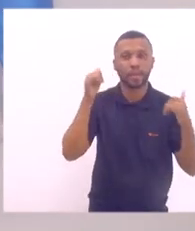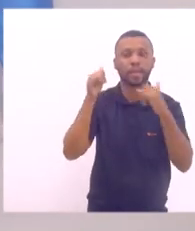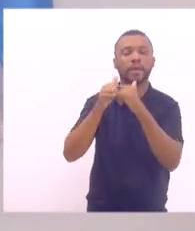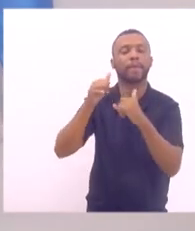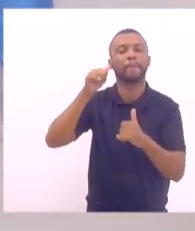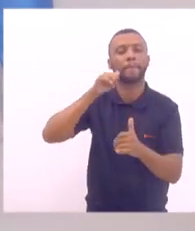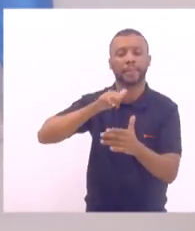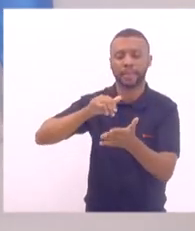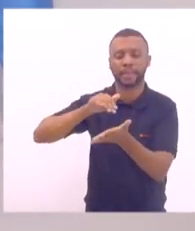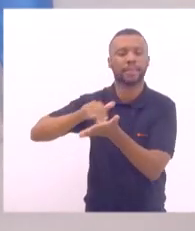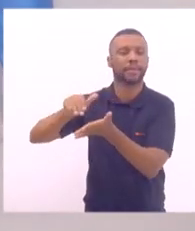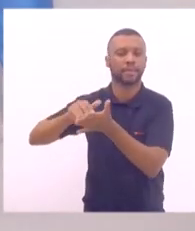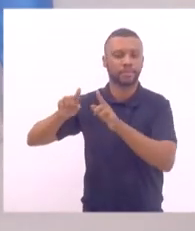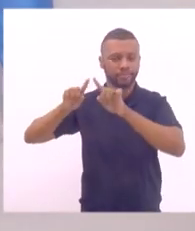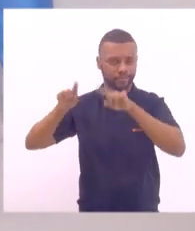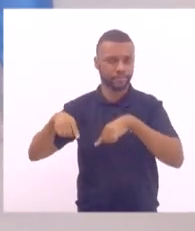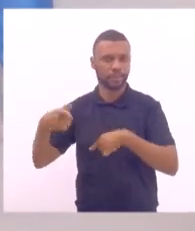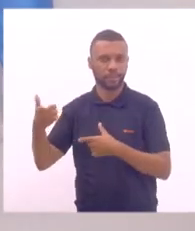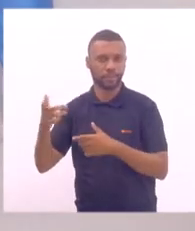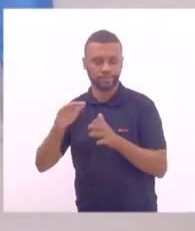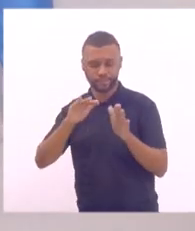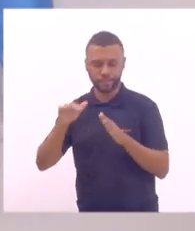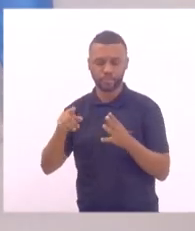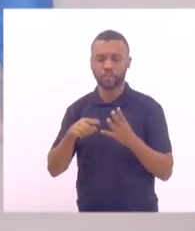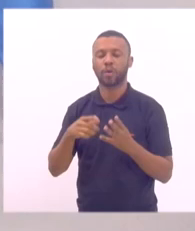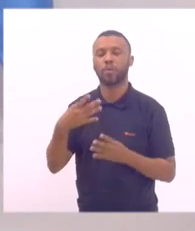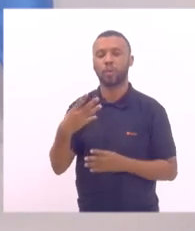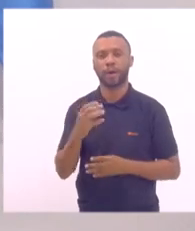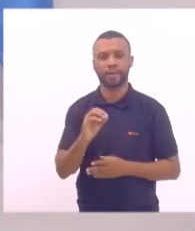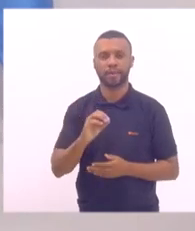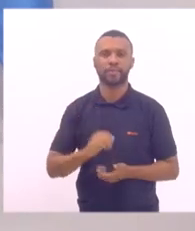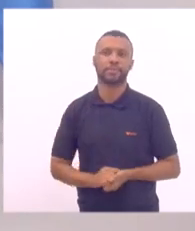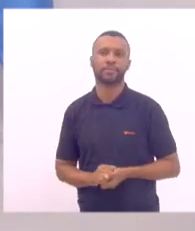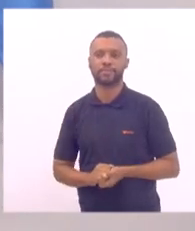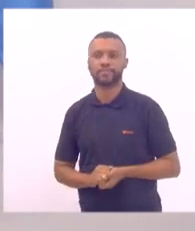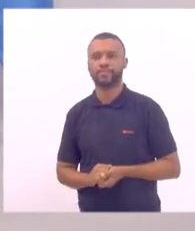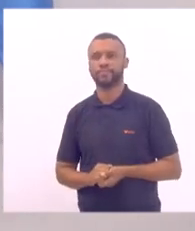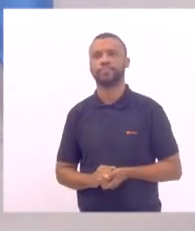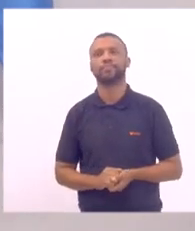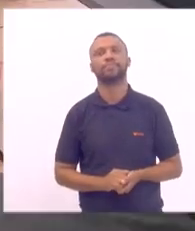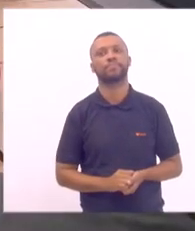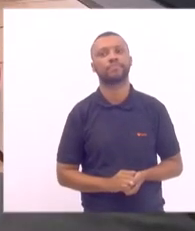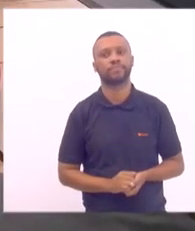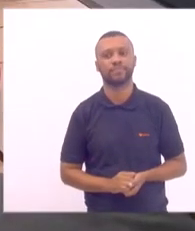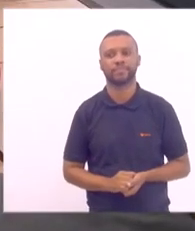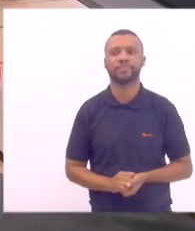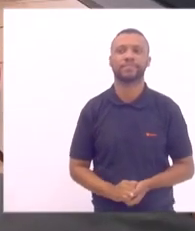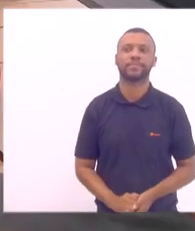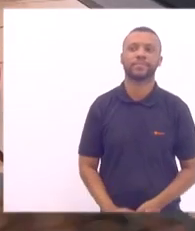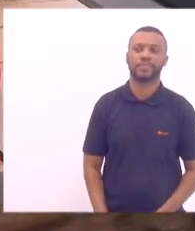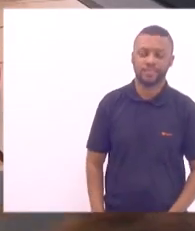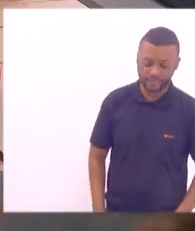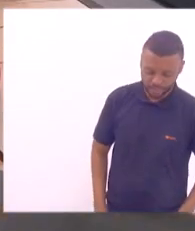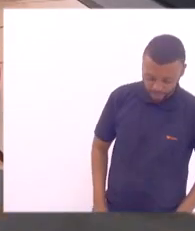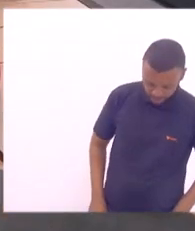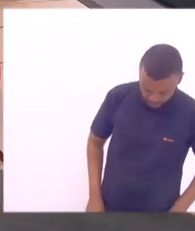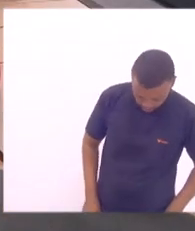favor. Vamos no 40. Salmo 40, guardei no senhor.